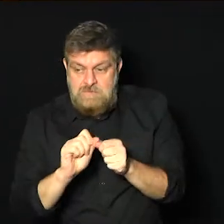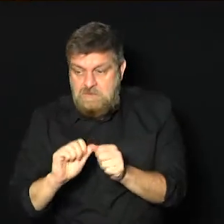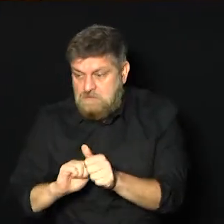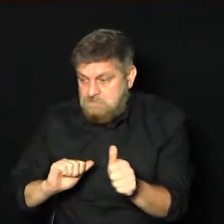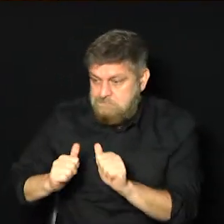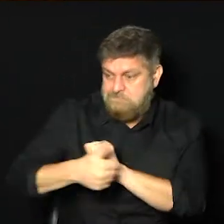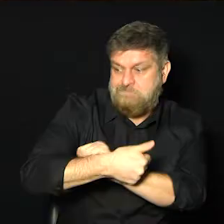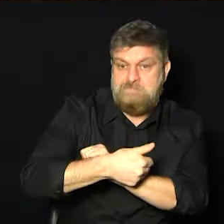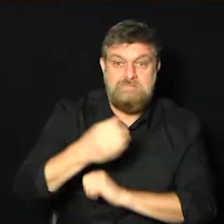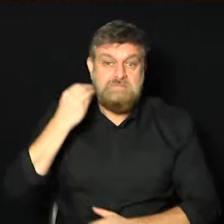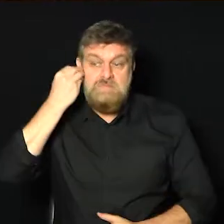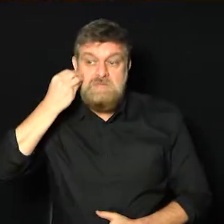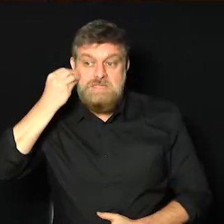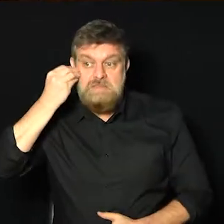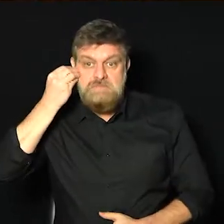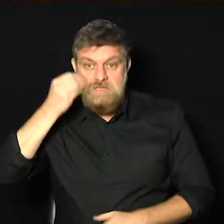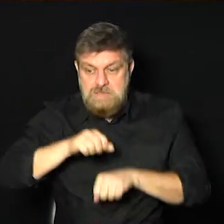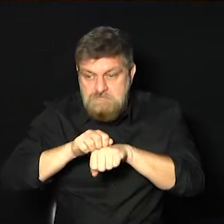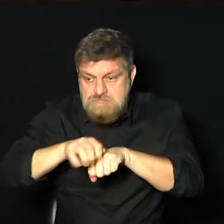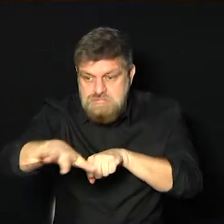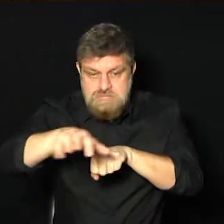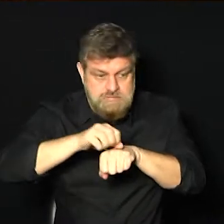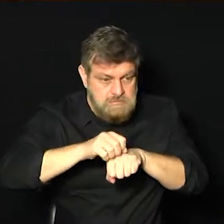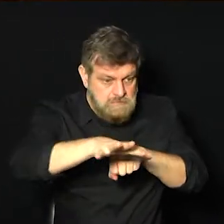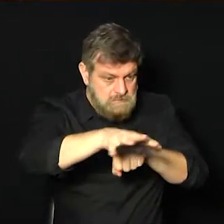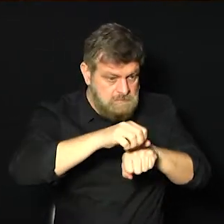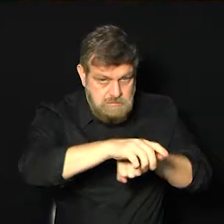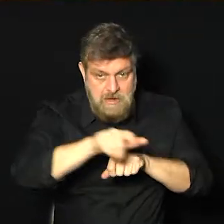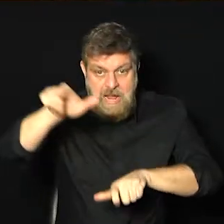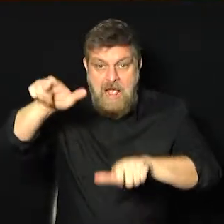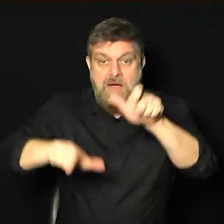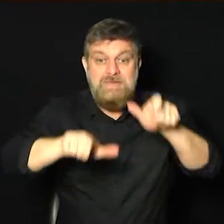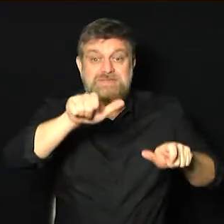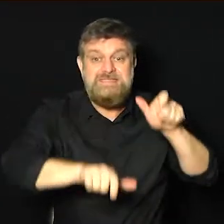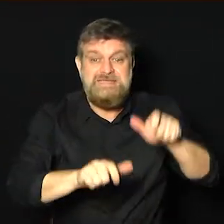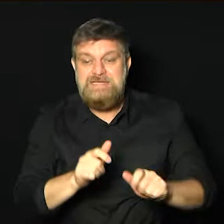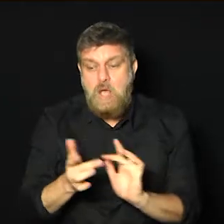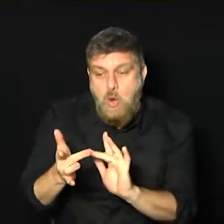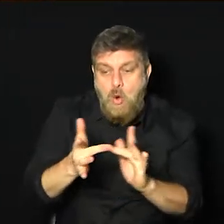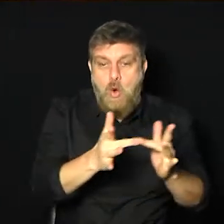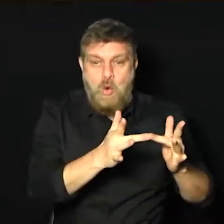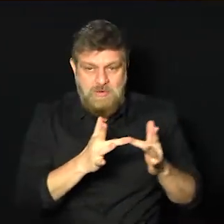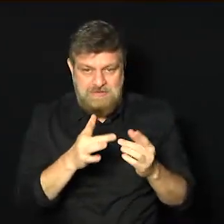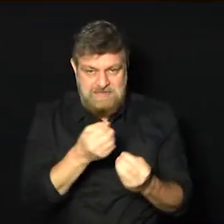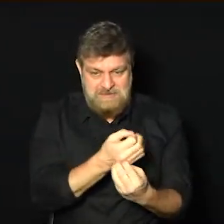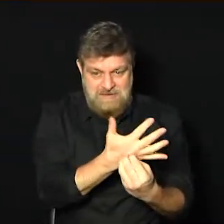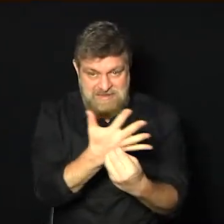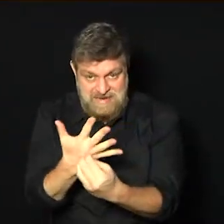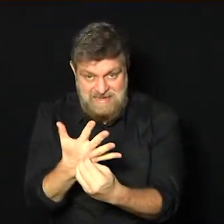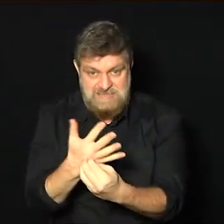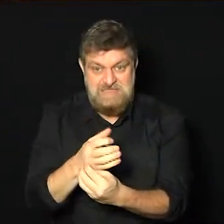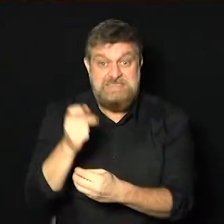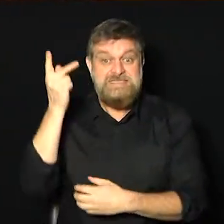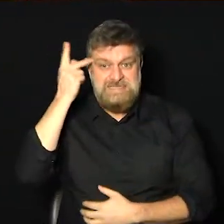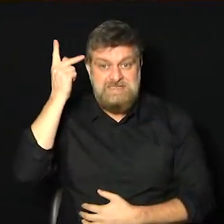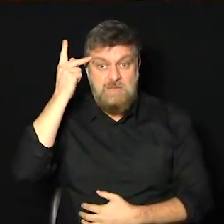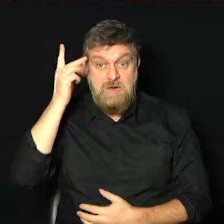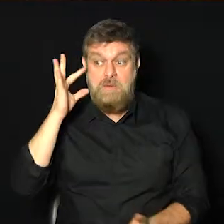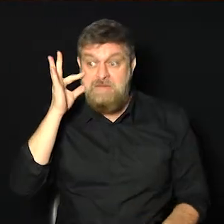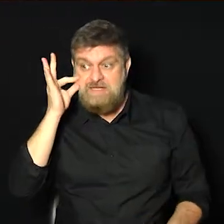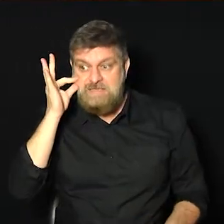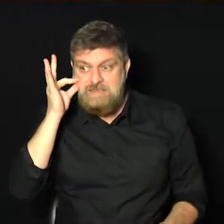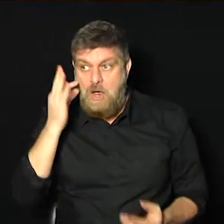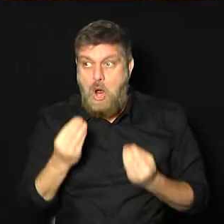a experiência, levar a experiência imersiva que a gente tem e oferece na SP Arte presencial